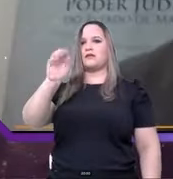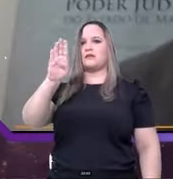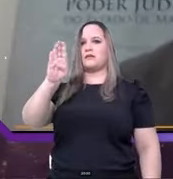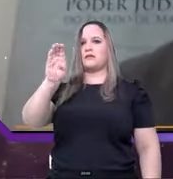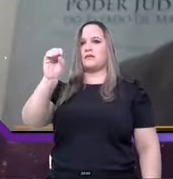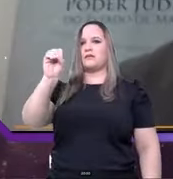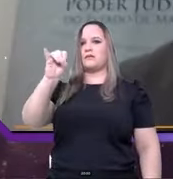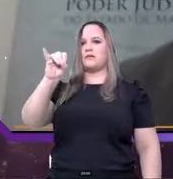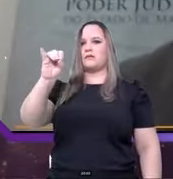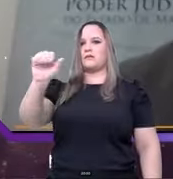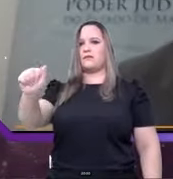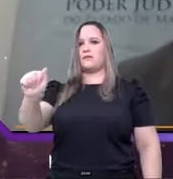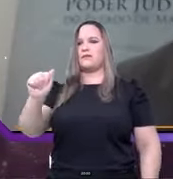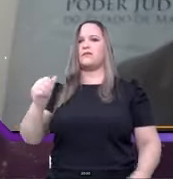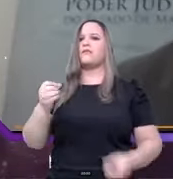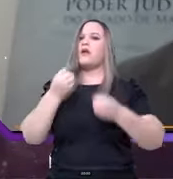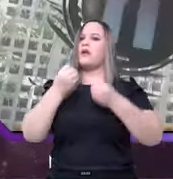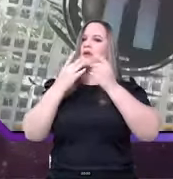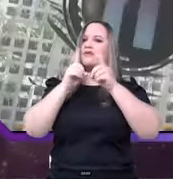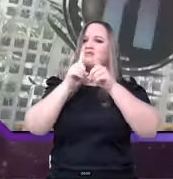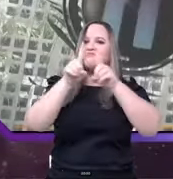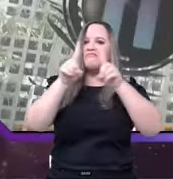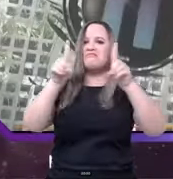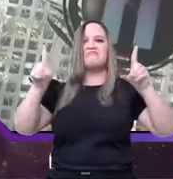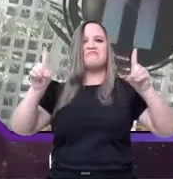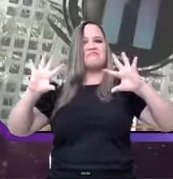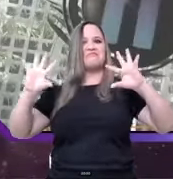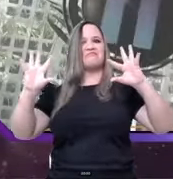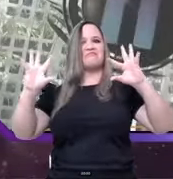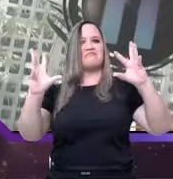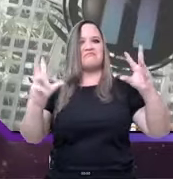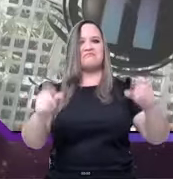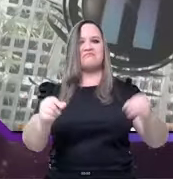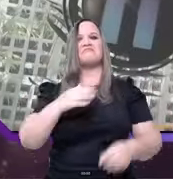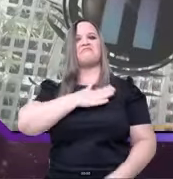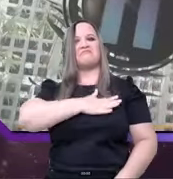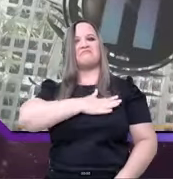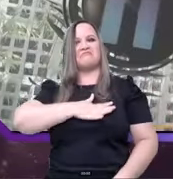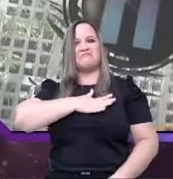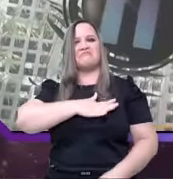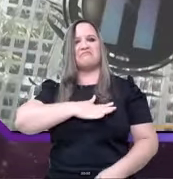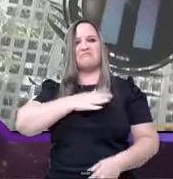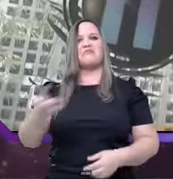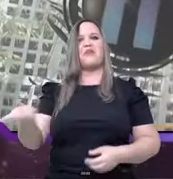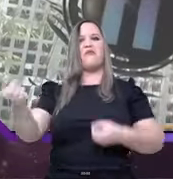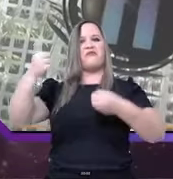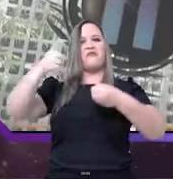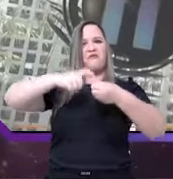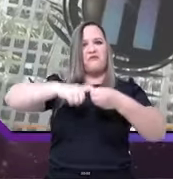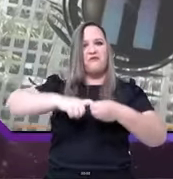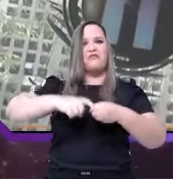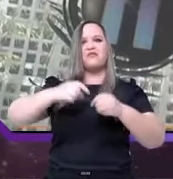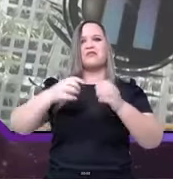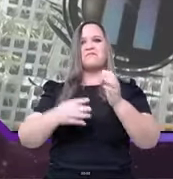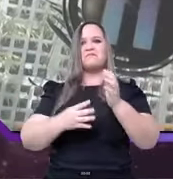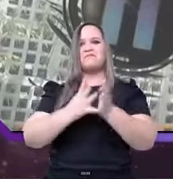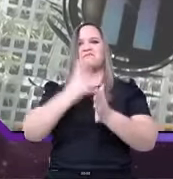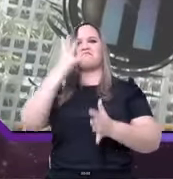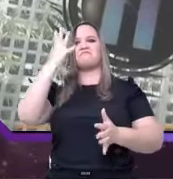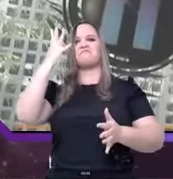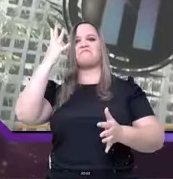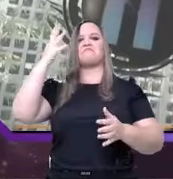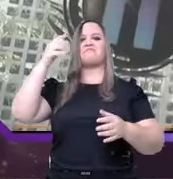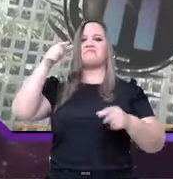Bom dia a todos que nos acompanham. É um prazer a gente poder retornar na quarta